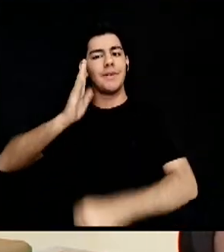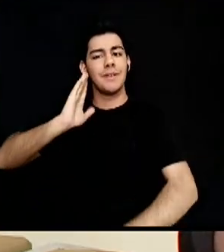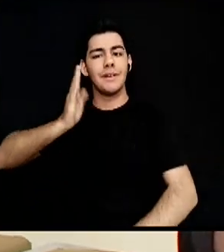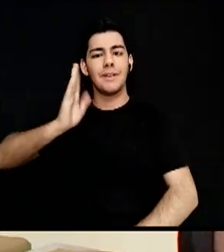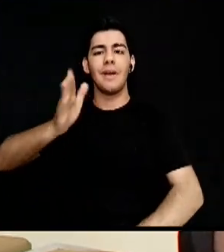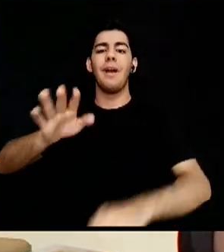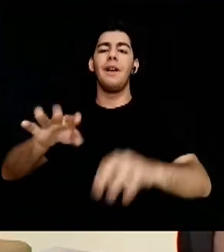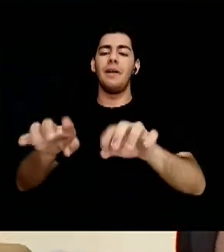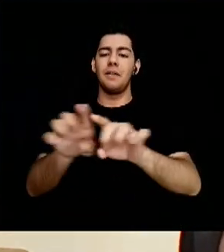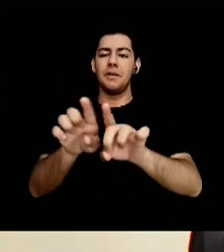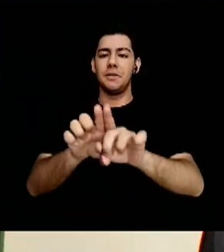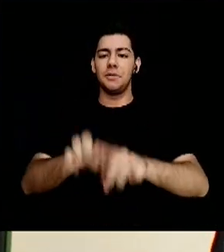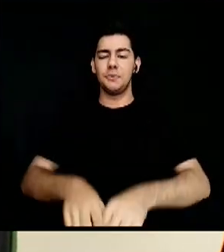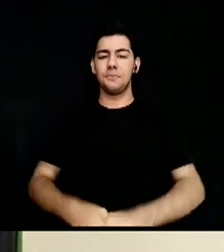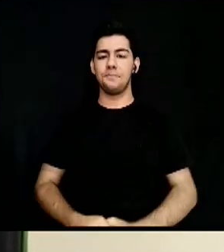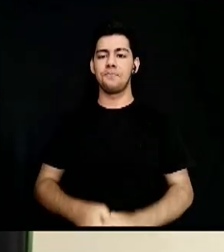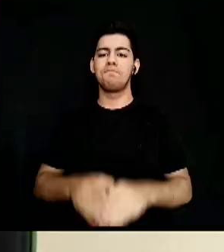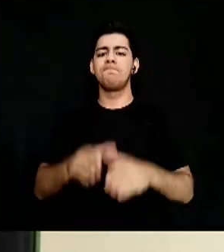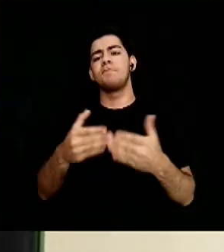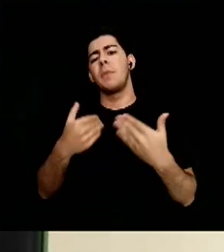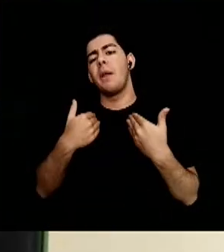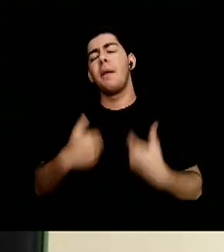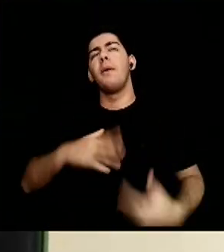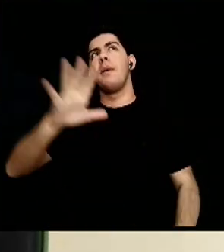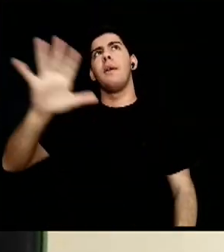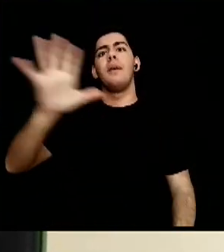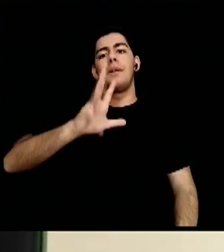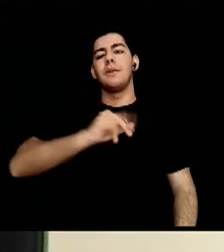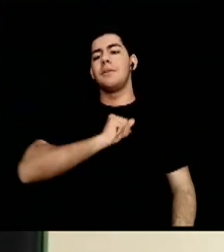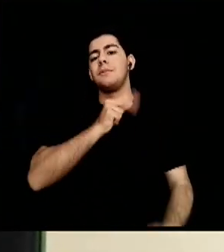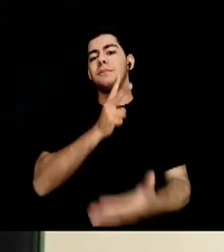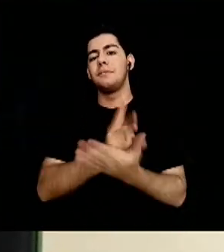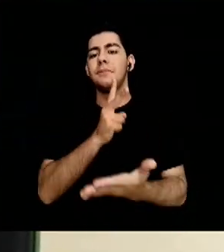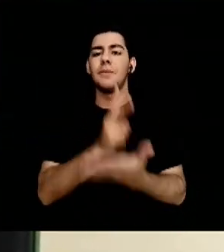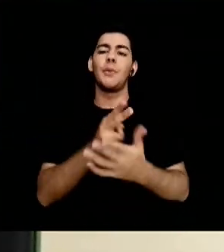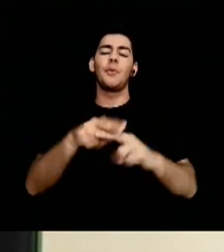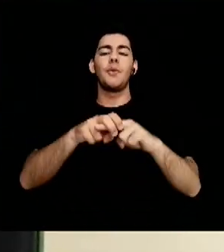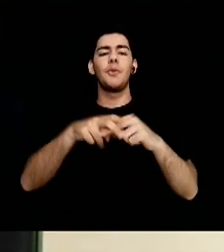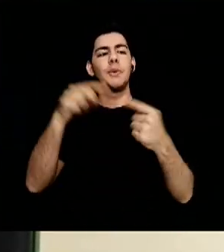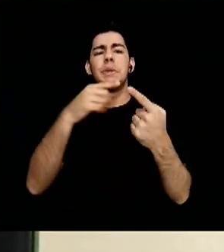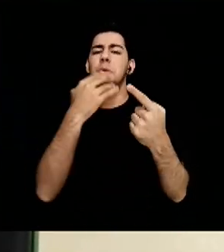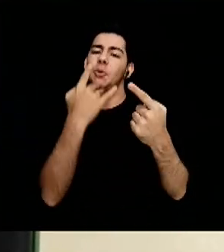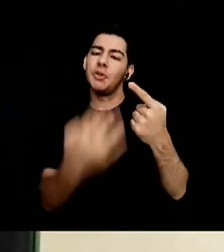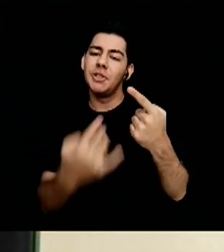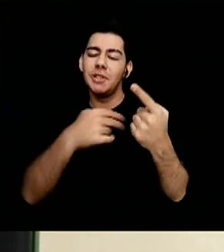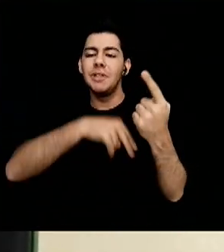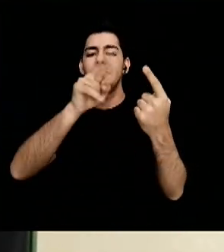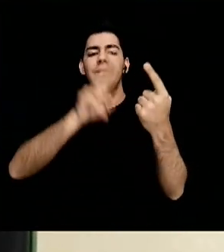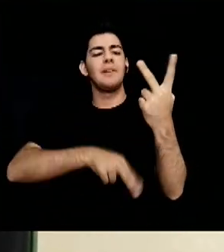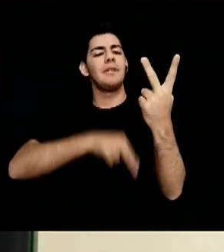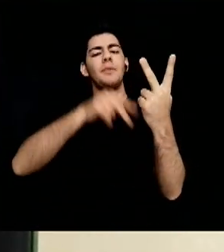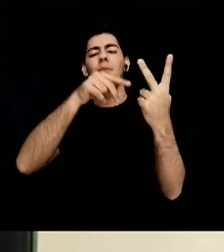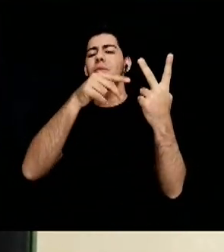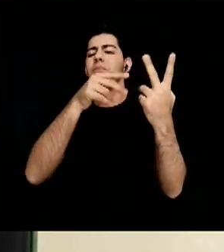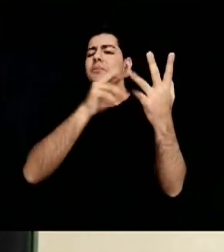E assim, eu sou super apaixonada por tintas, por cores, né? E aí eu vou experimentando os materiais. E aí